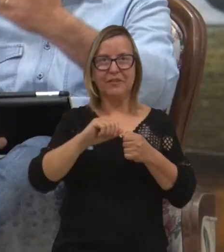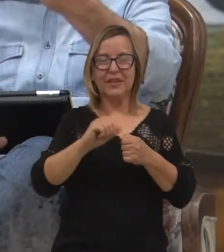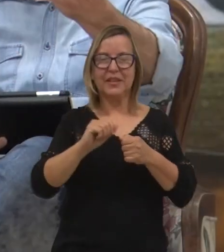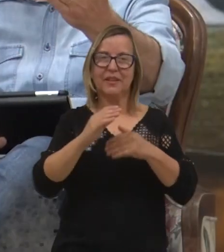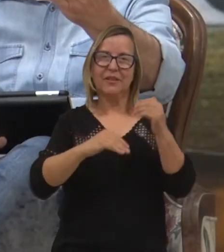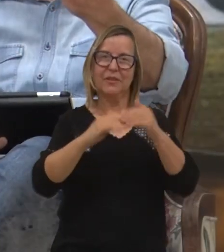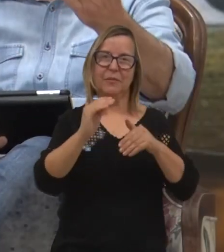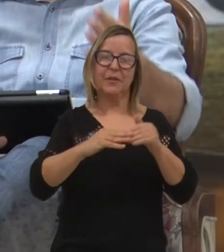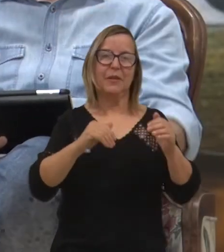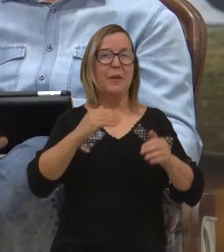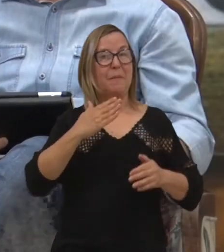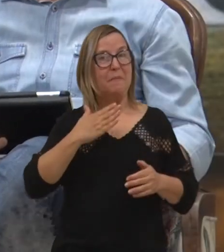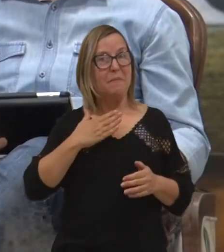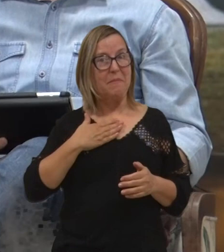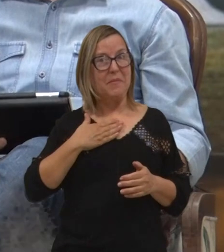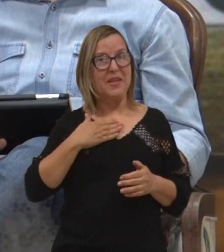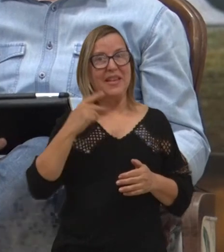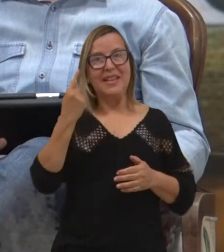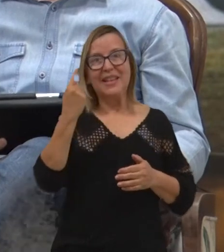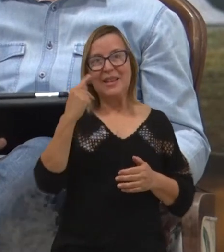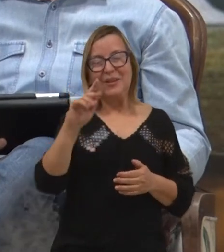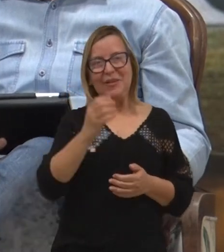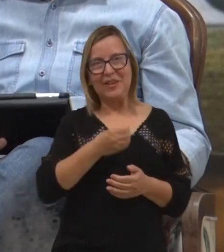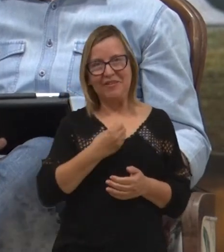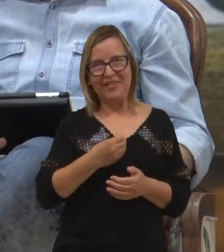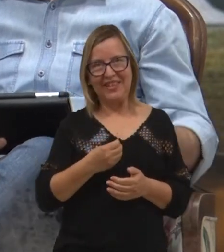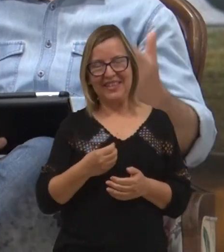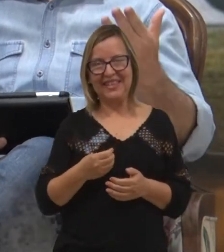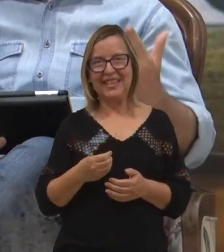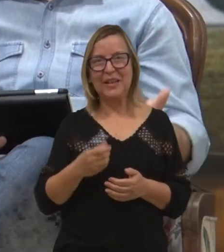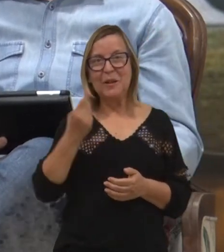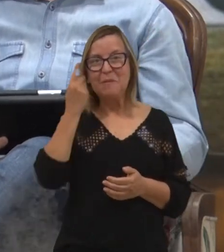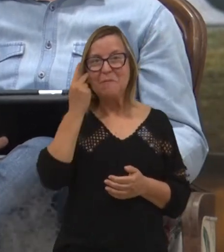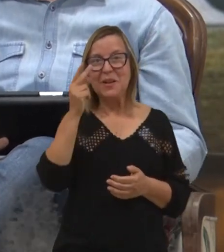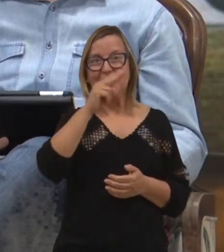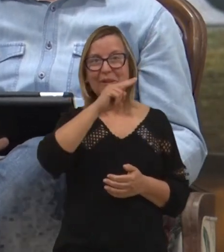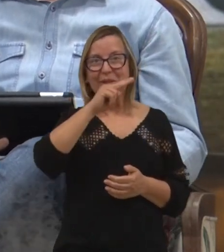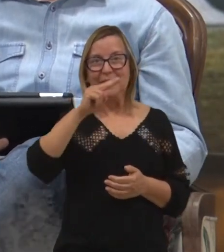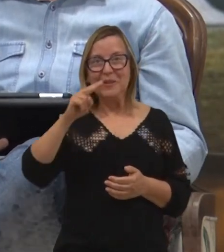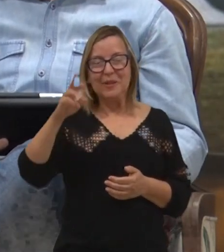sua vida e também na sua vida, dessa forma, para que o nome dele